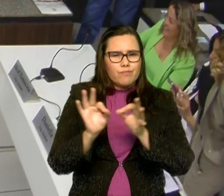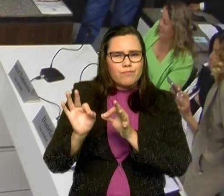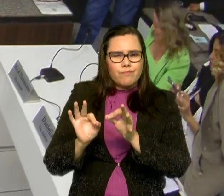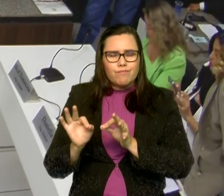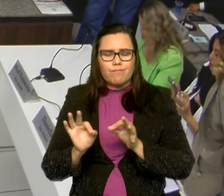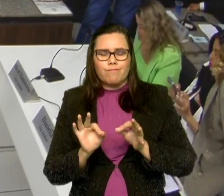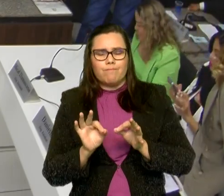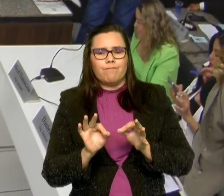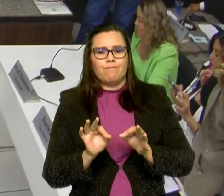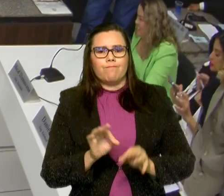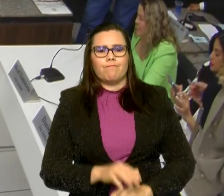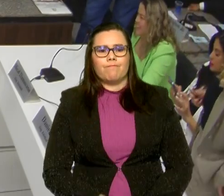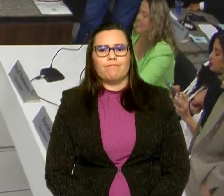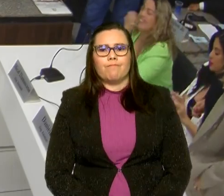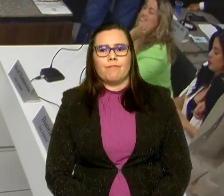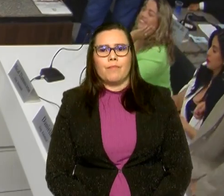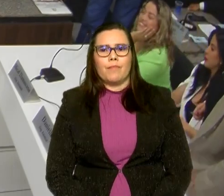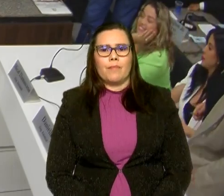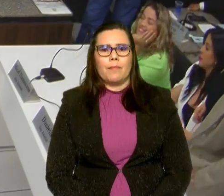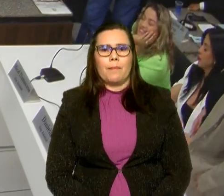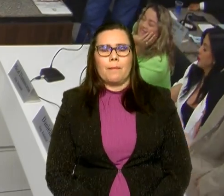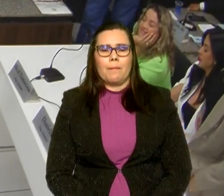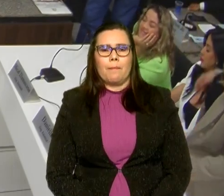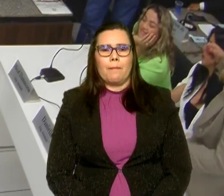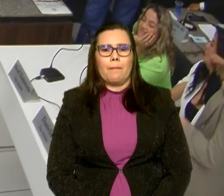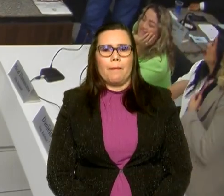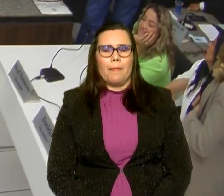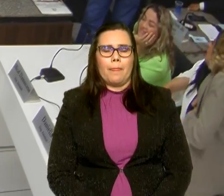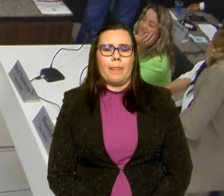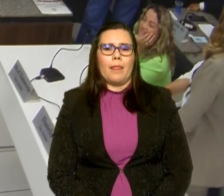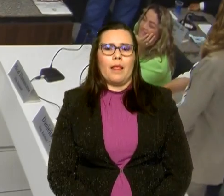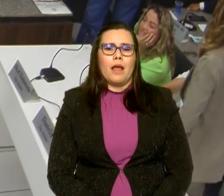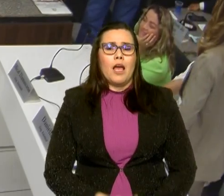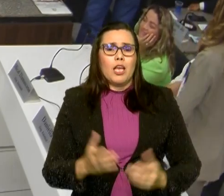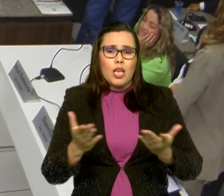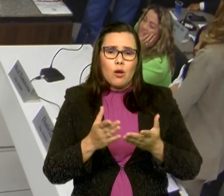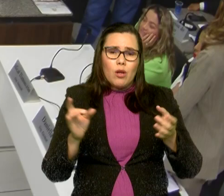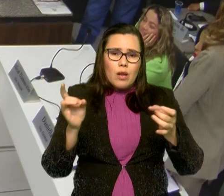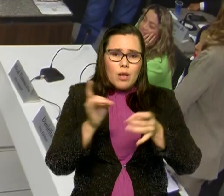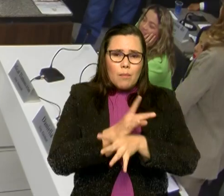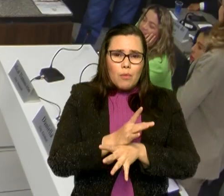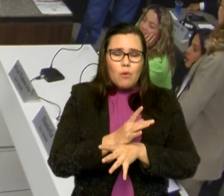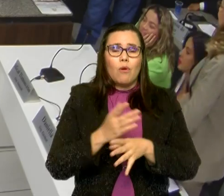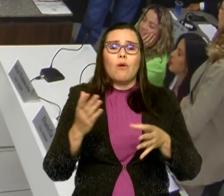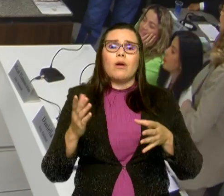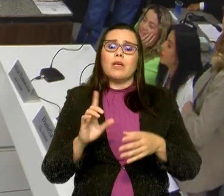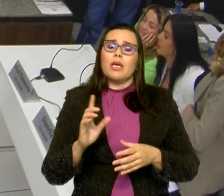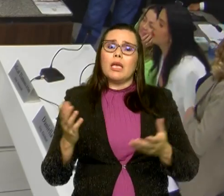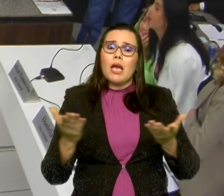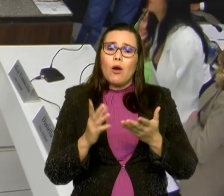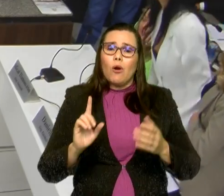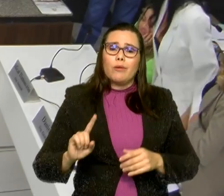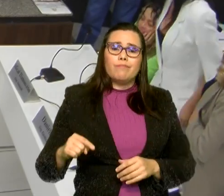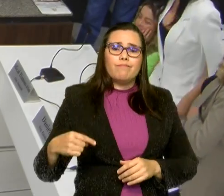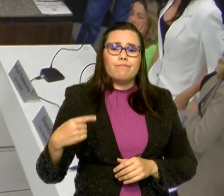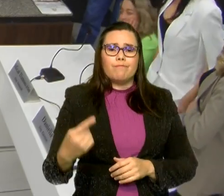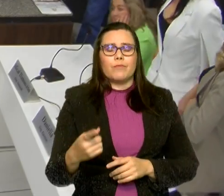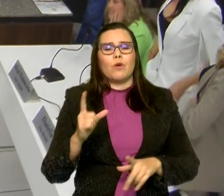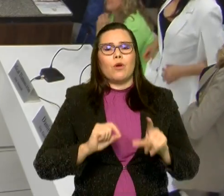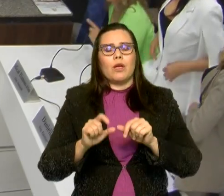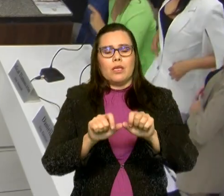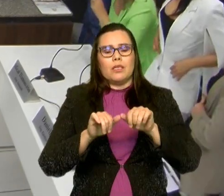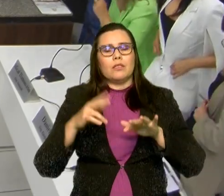todo o cenário para a realização da sessão ordinária. Na sessão ordinária, a ordem do dia